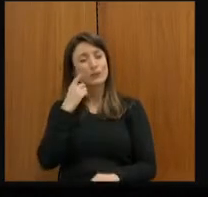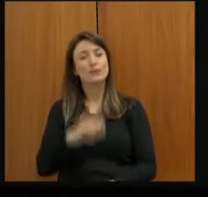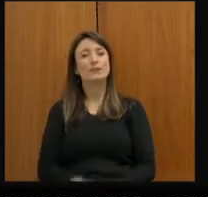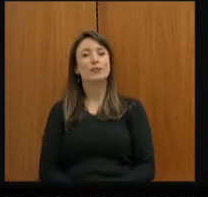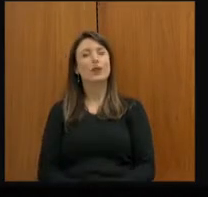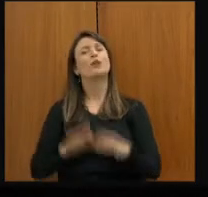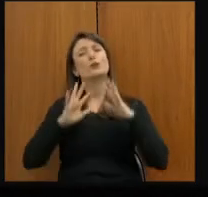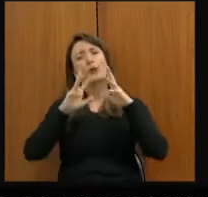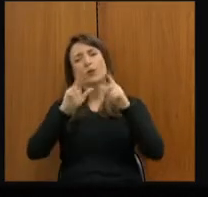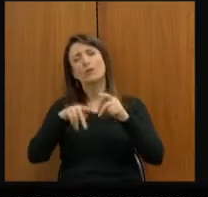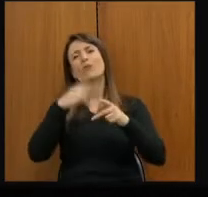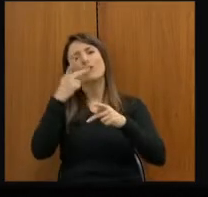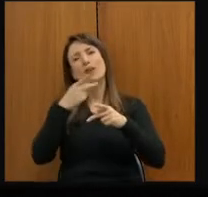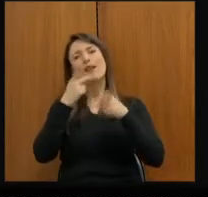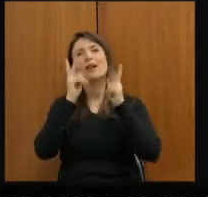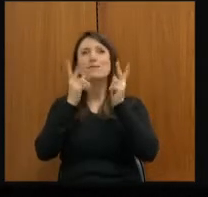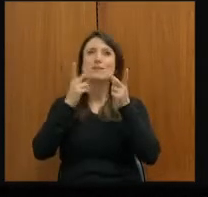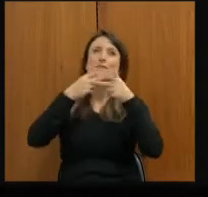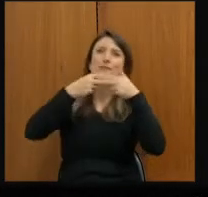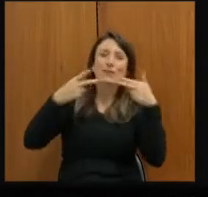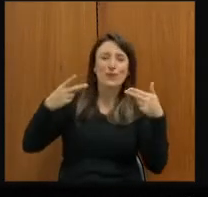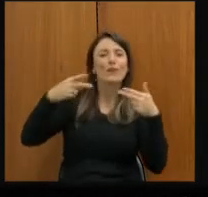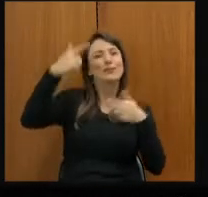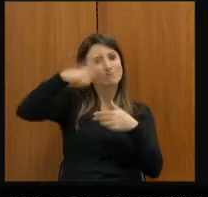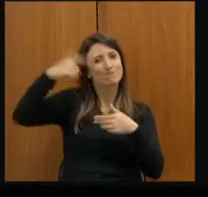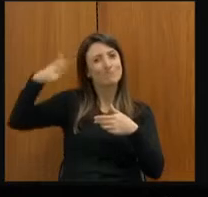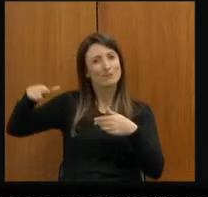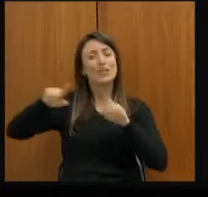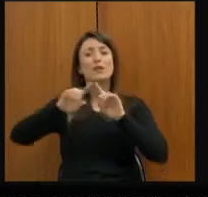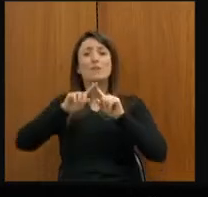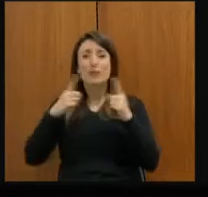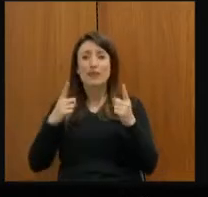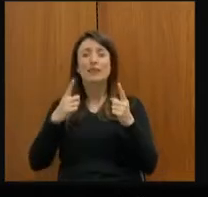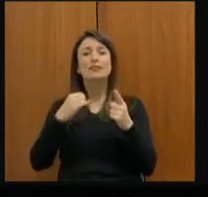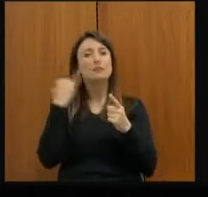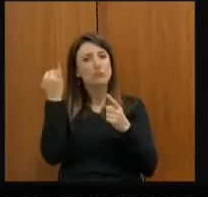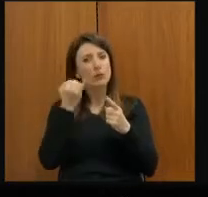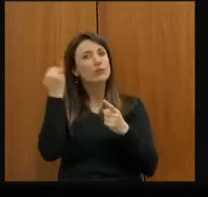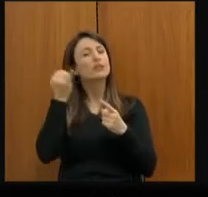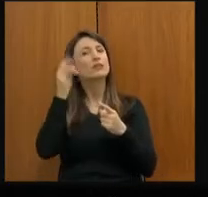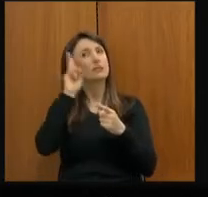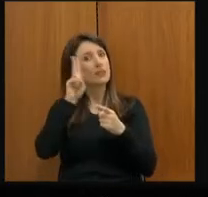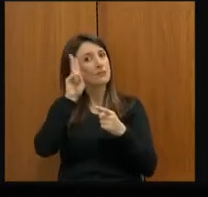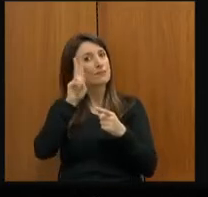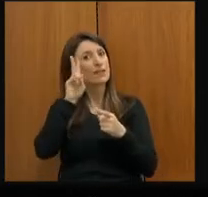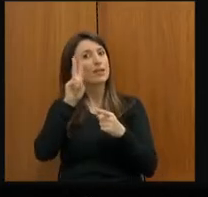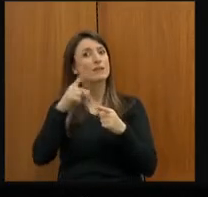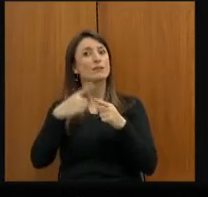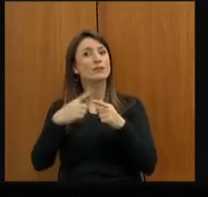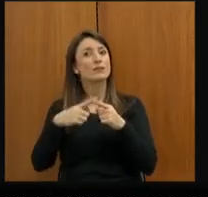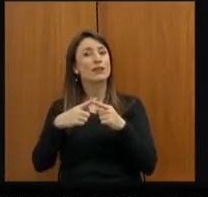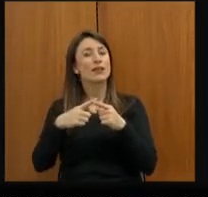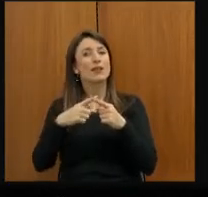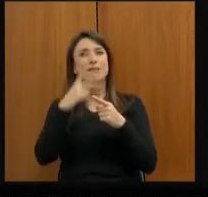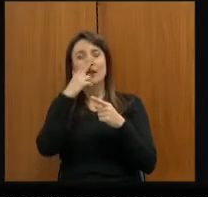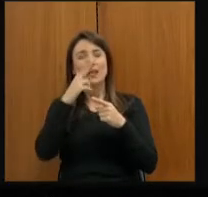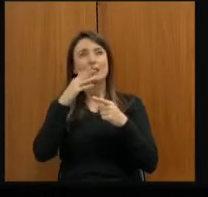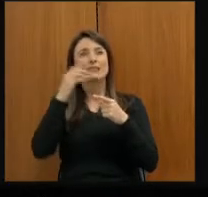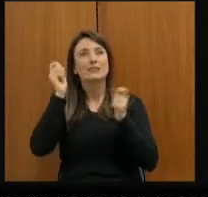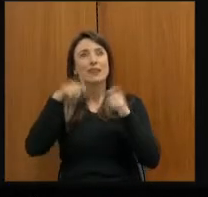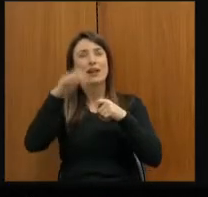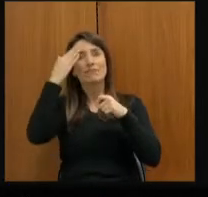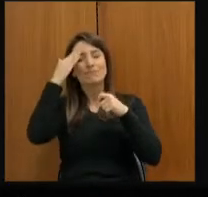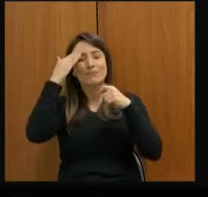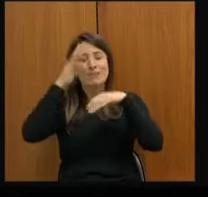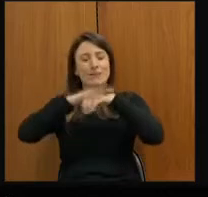falar mais do mesmo mas eu acho que essa reiteração é que nos leva ao amadurecimento das ideias